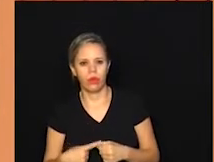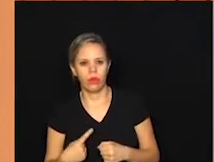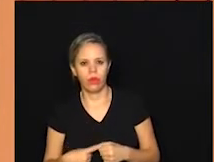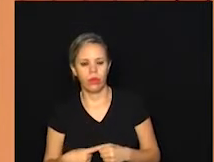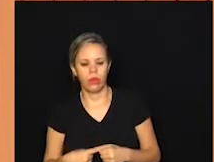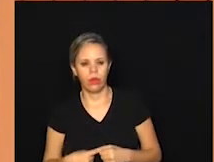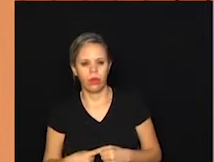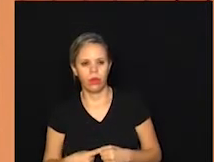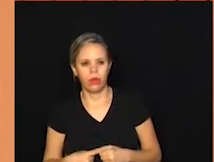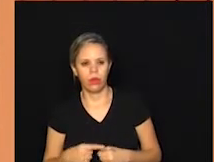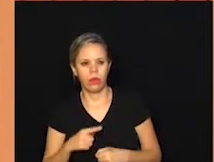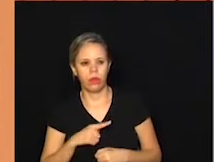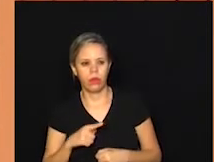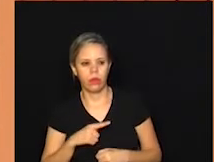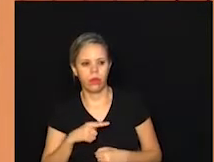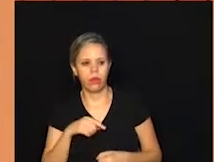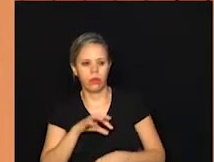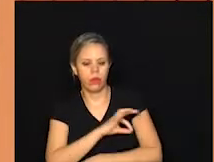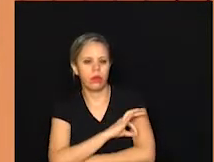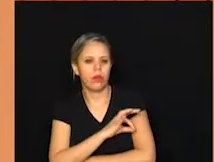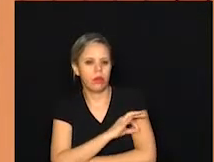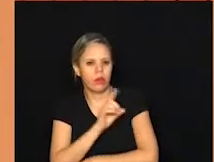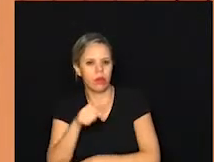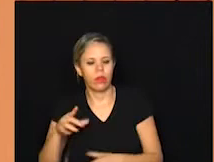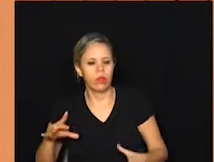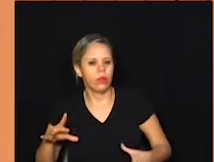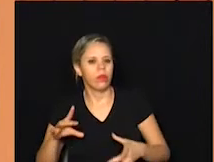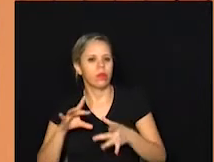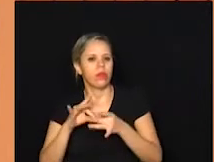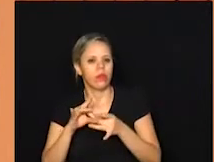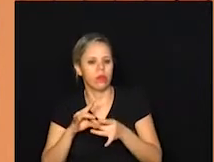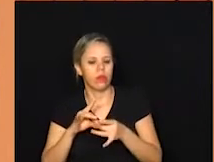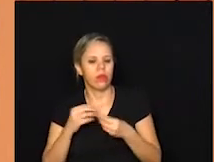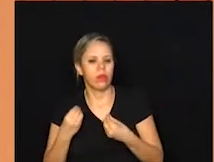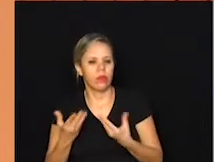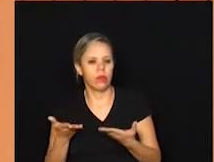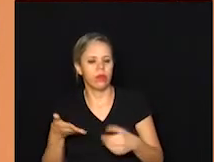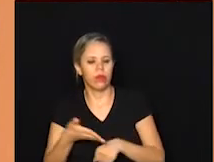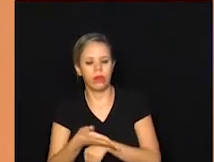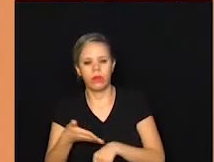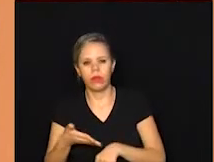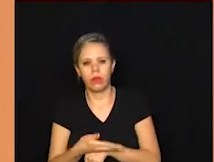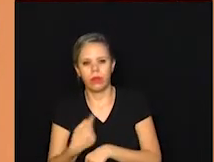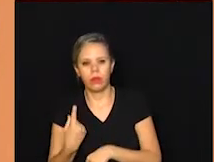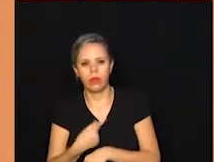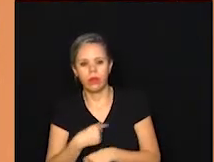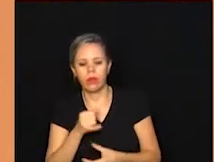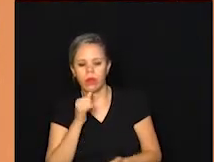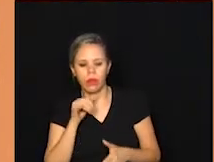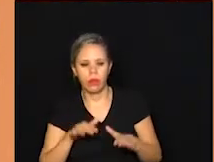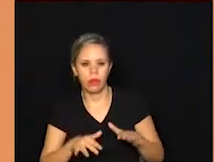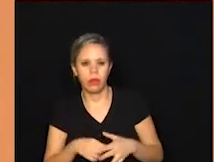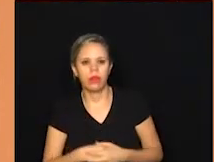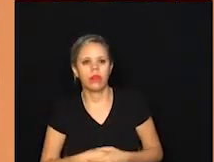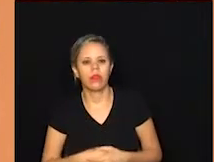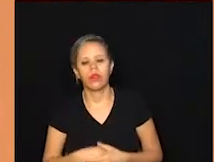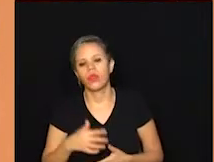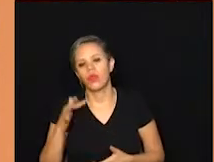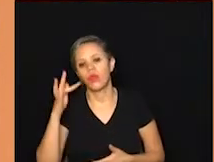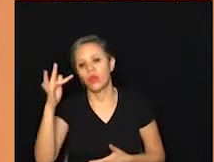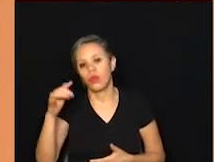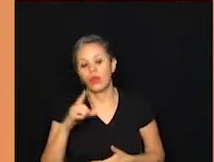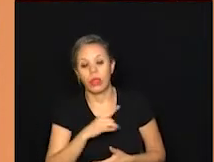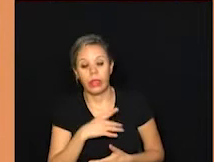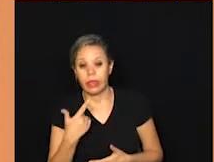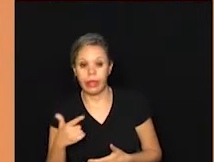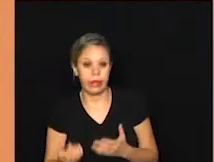gente tem um executivo que ele é parceiro, que ele está garantindo a participação, mas o nosso medo é que no futuro isso não seja